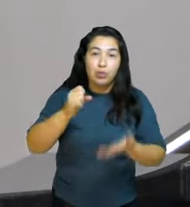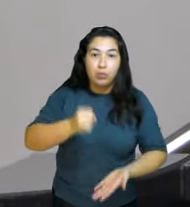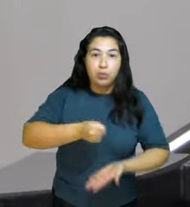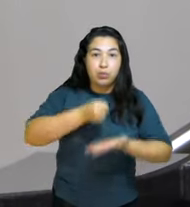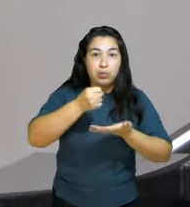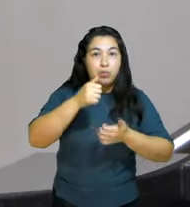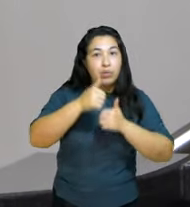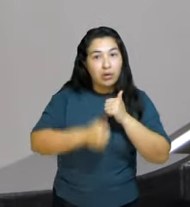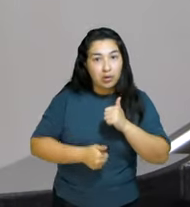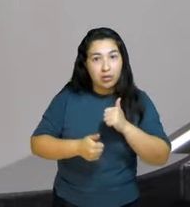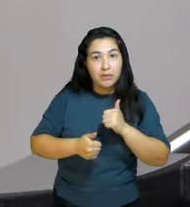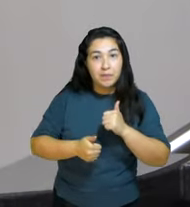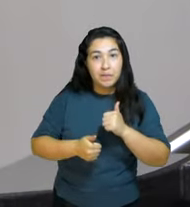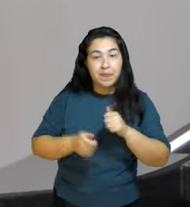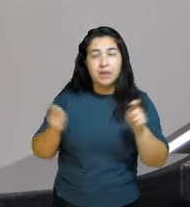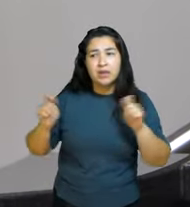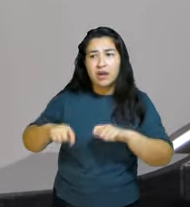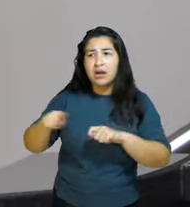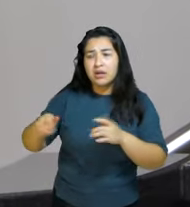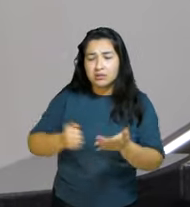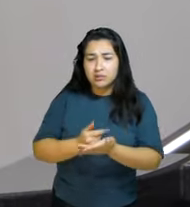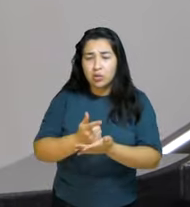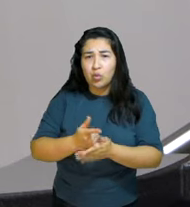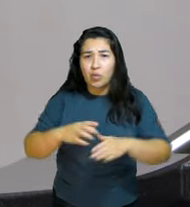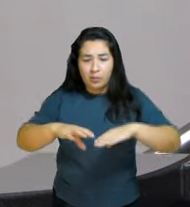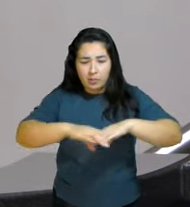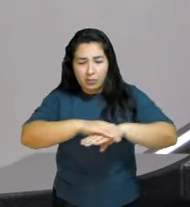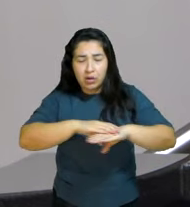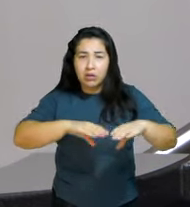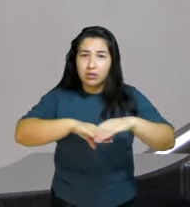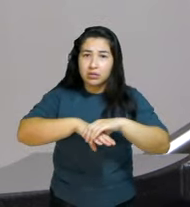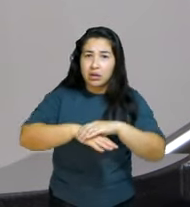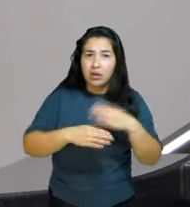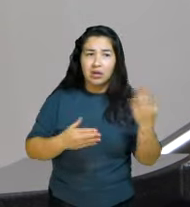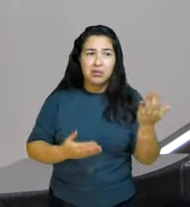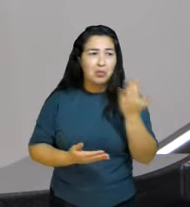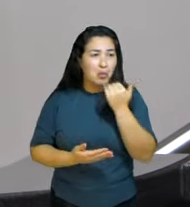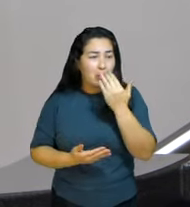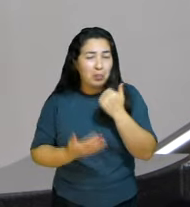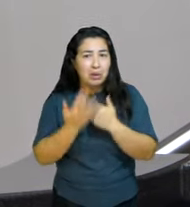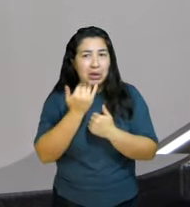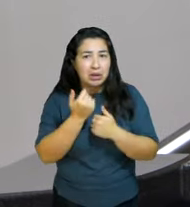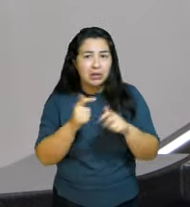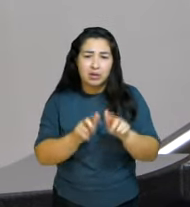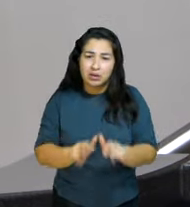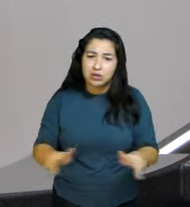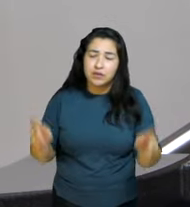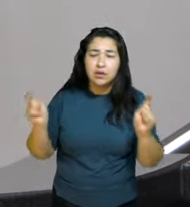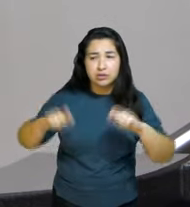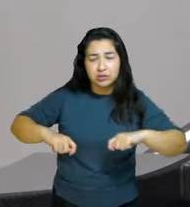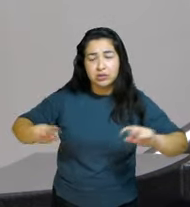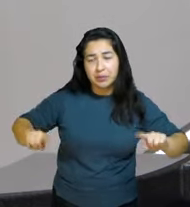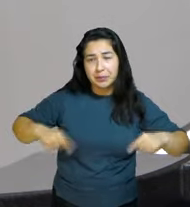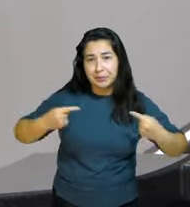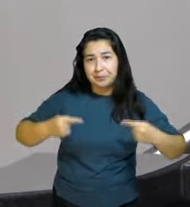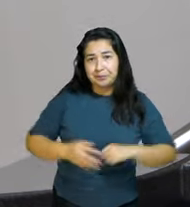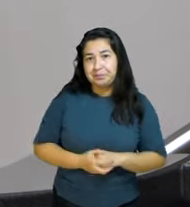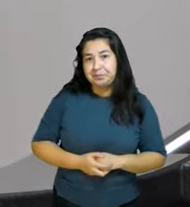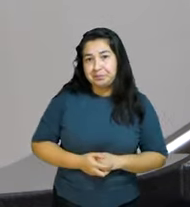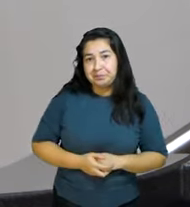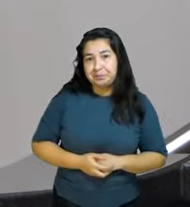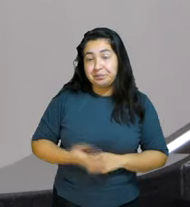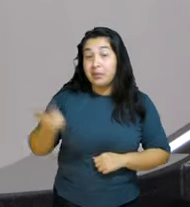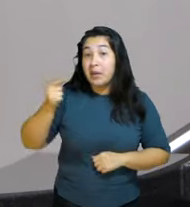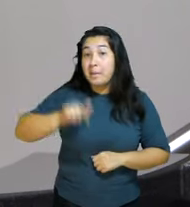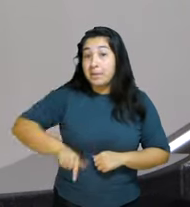a comprar um alimento, né, os uniformes e tudo mais, para poder competir. Ainda sobre a questão política, nós temos aqui na